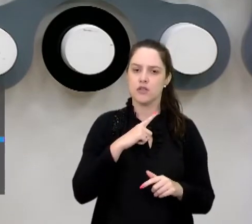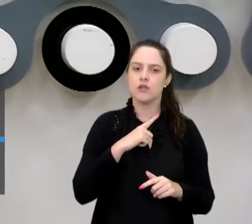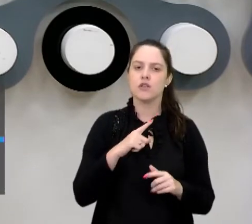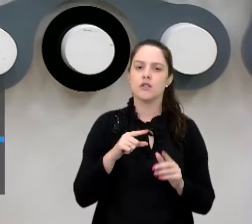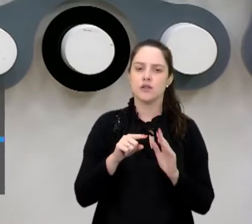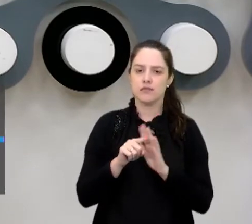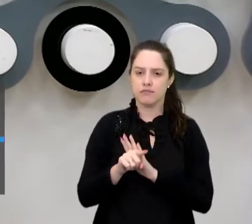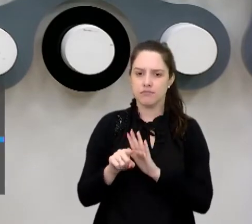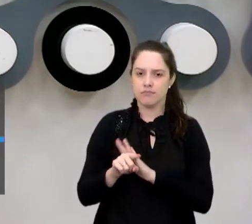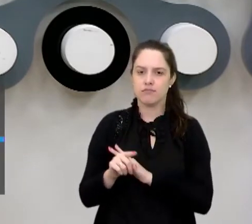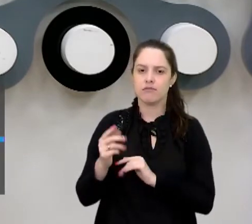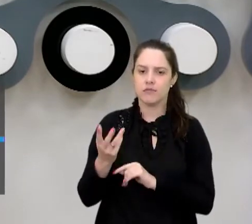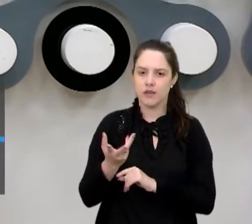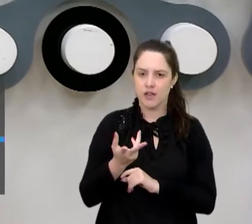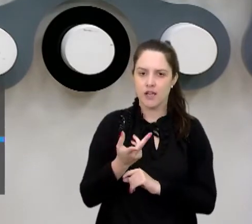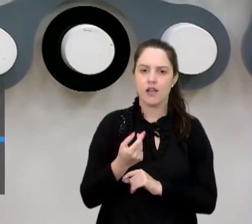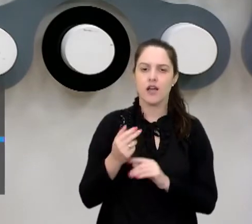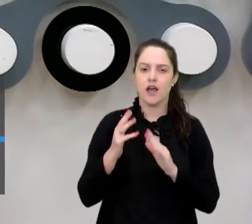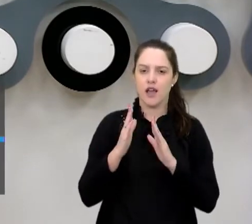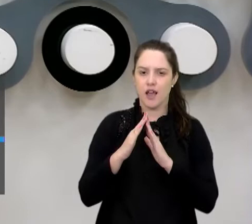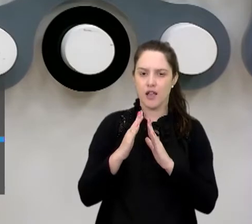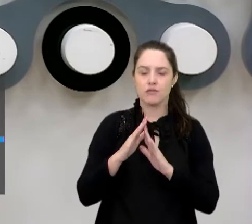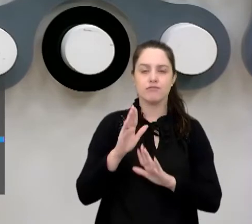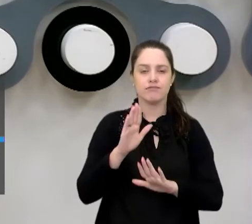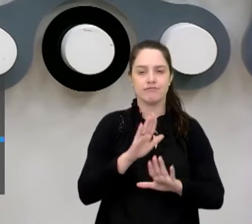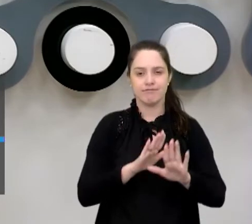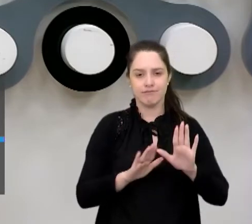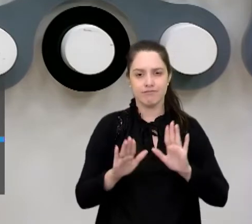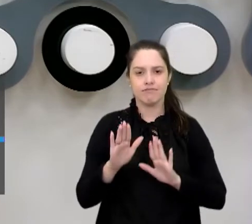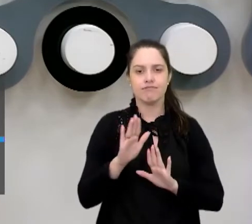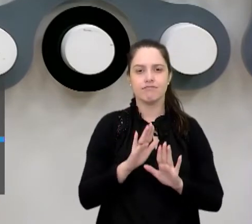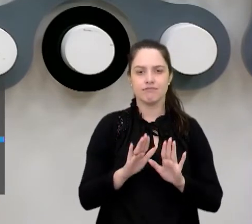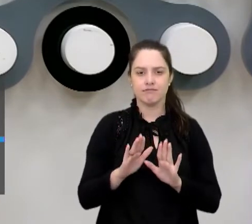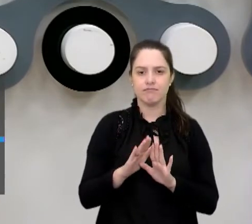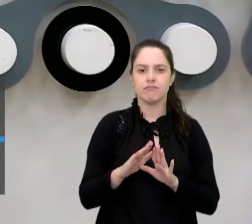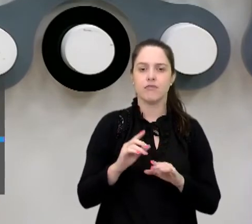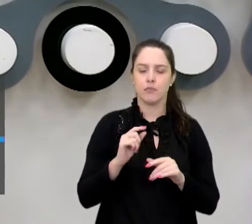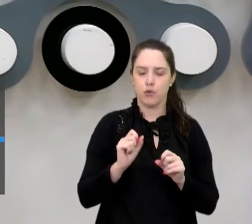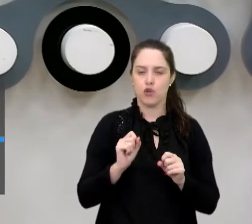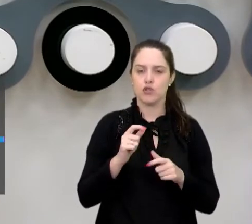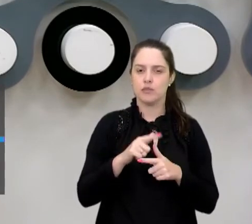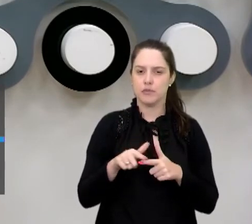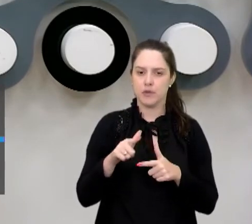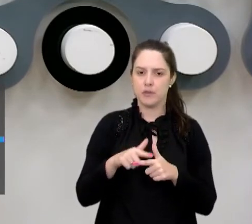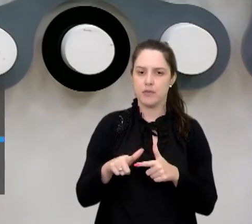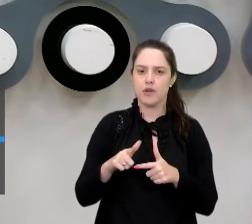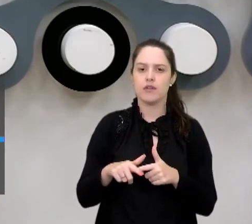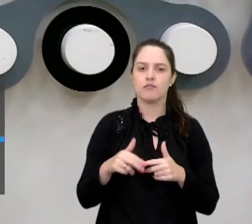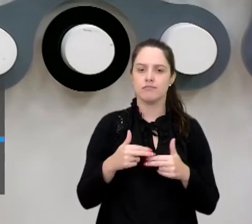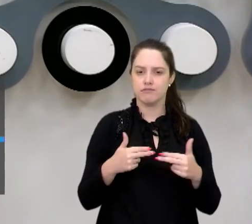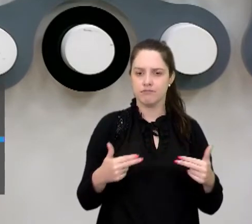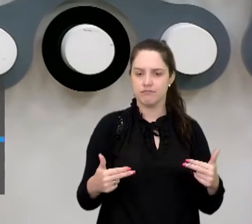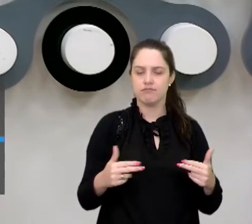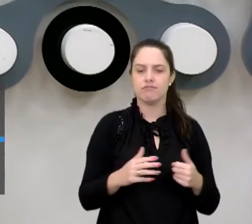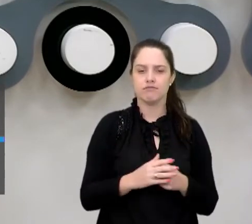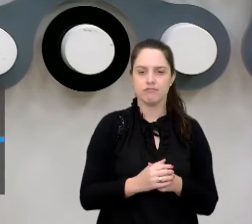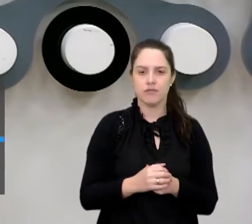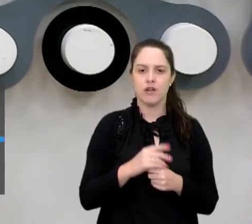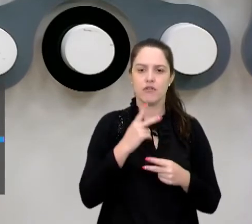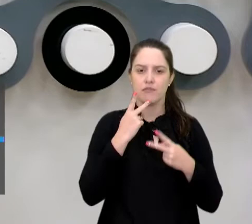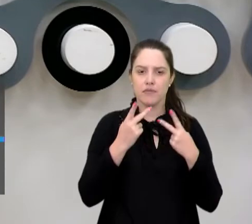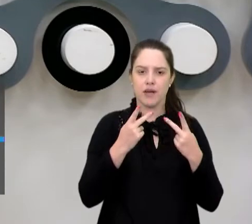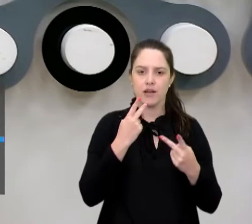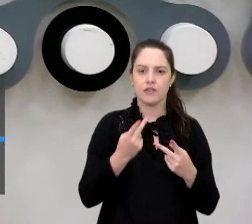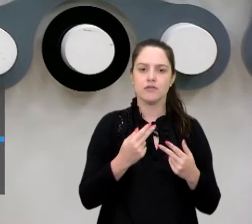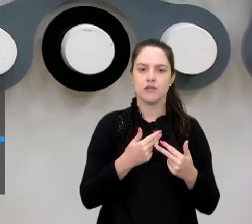aquelas mensagens que a gente já sabe que tem que tomar cuidado porque ela acaba causando problemas. Mas essa aí é uma crítica muito legal, falando saudades do